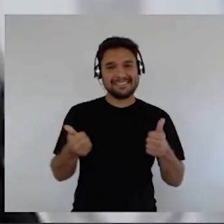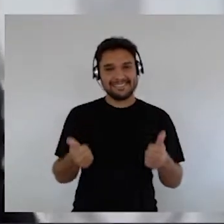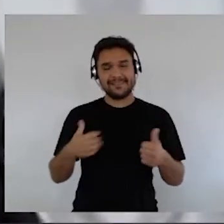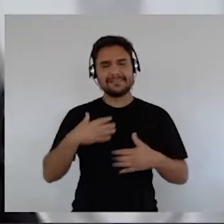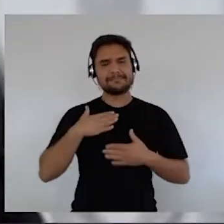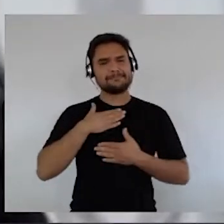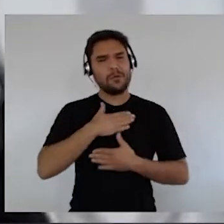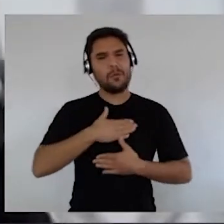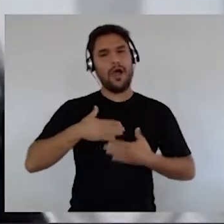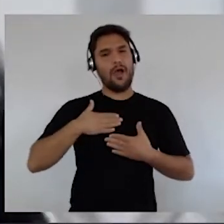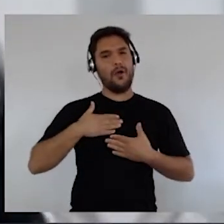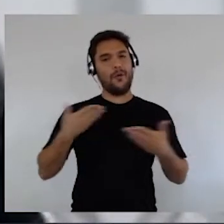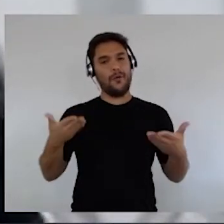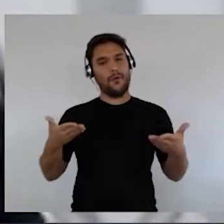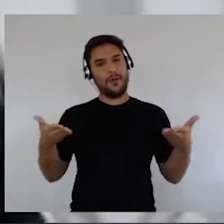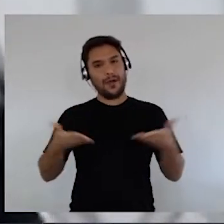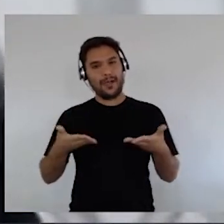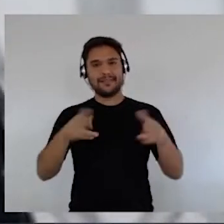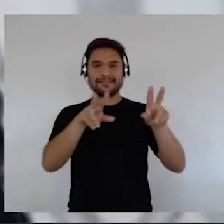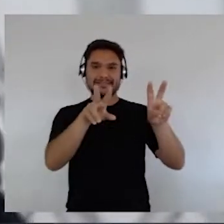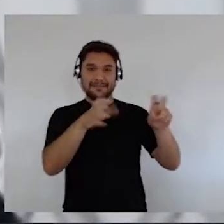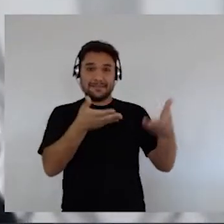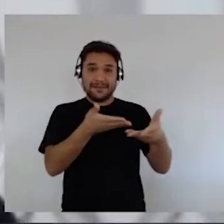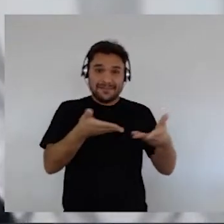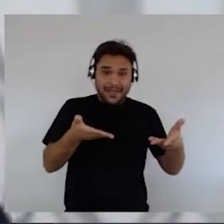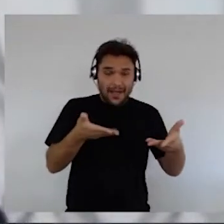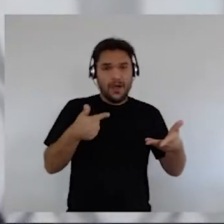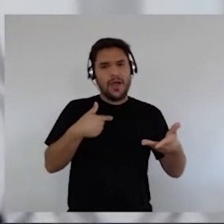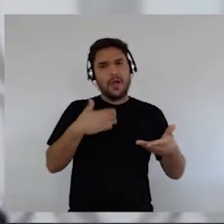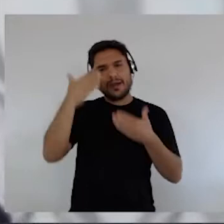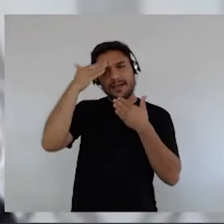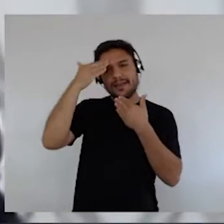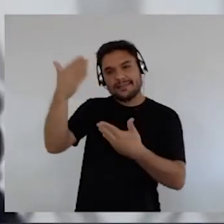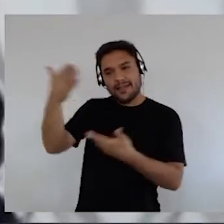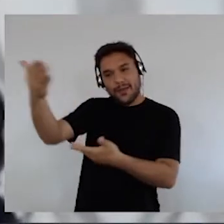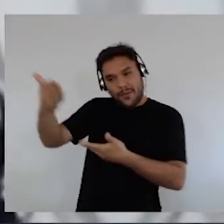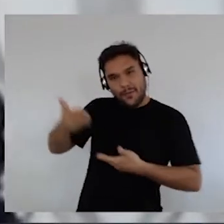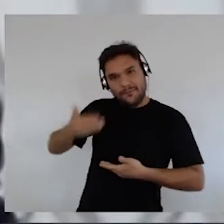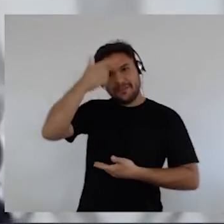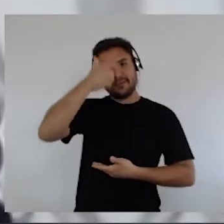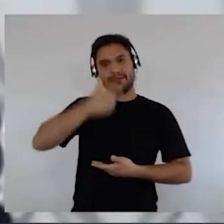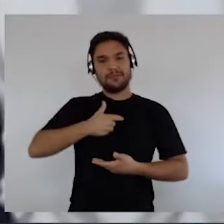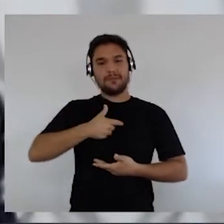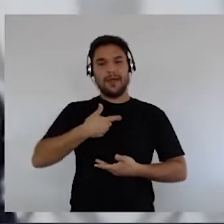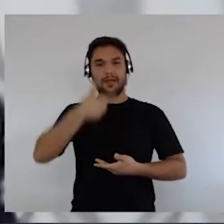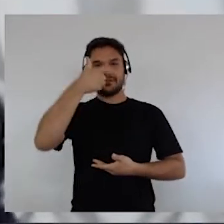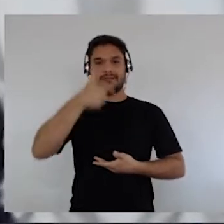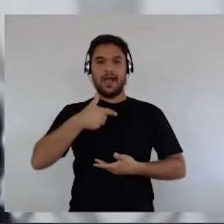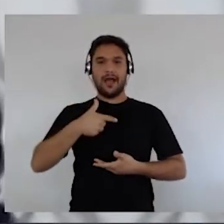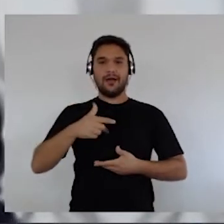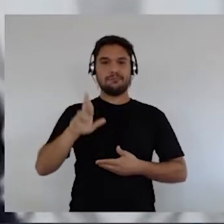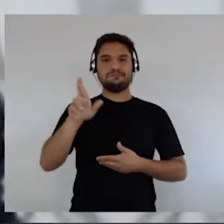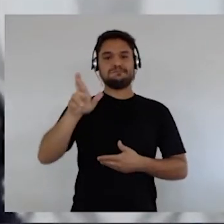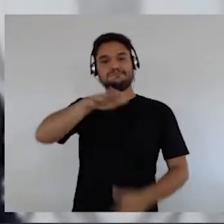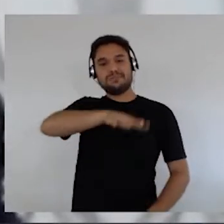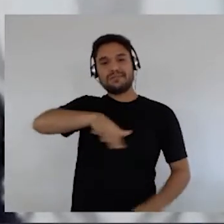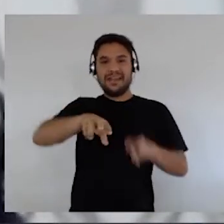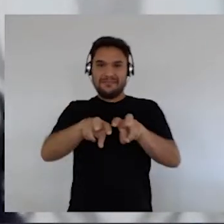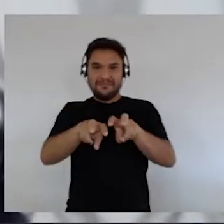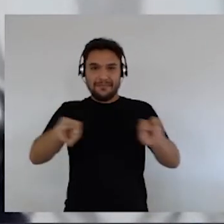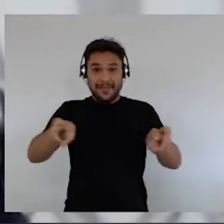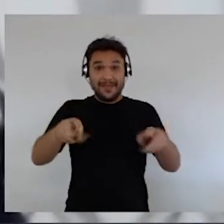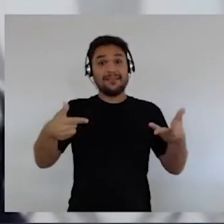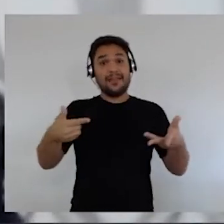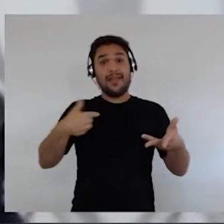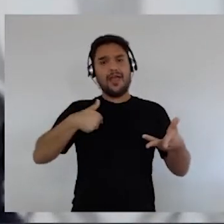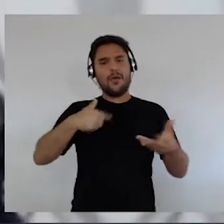uma honra estar nesse painel. Eu quero agradecer o convite por poder ser moderadora deste evento. Agradeço de um modo